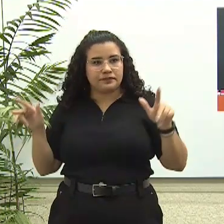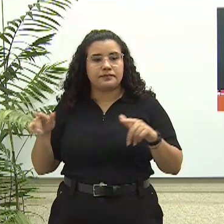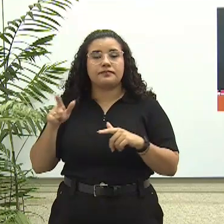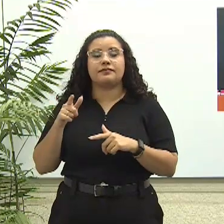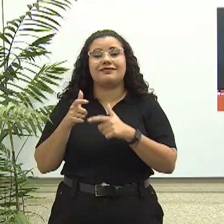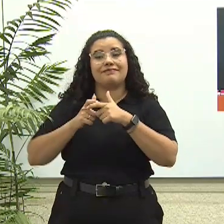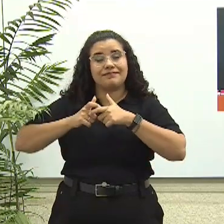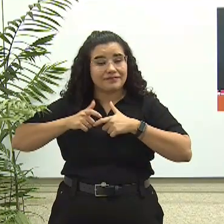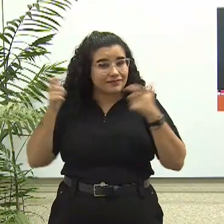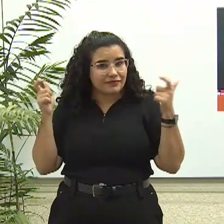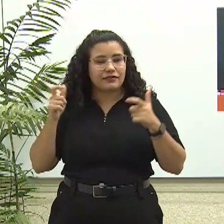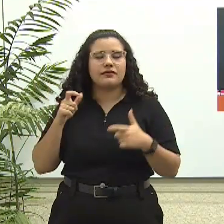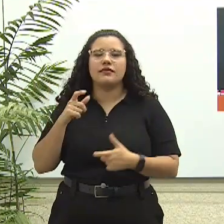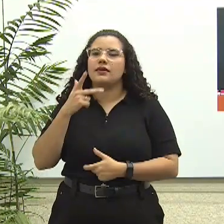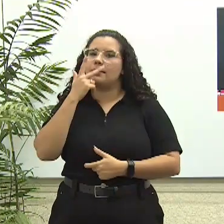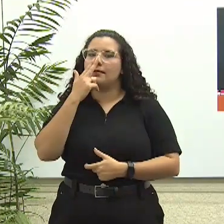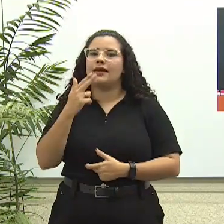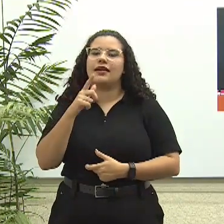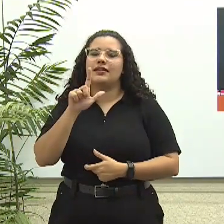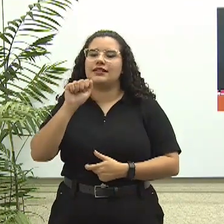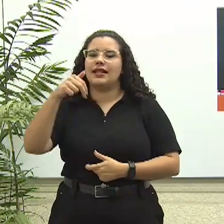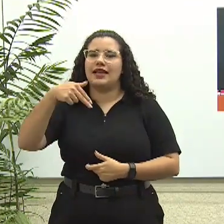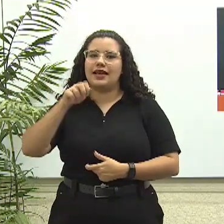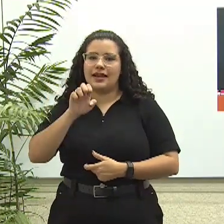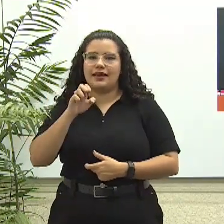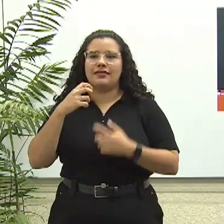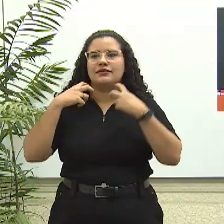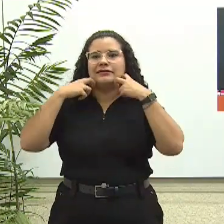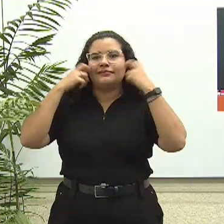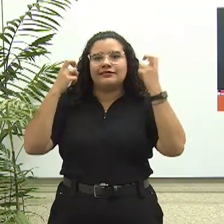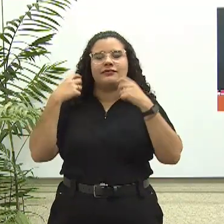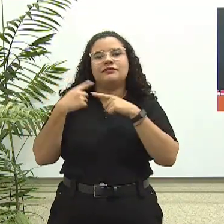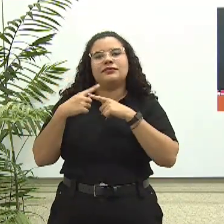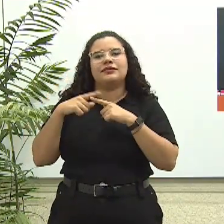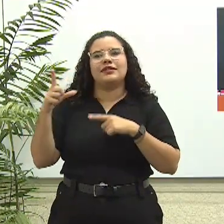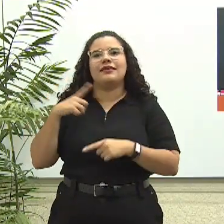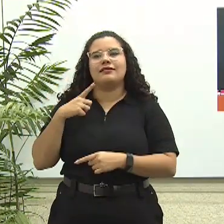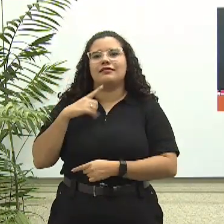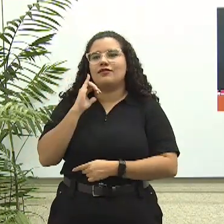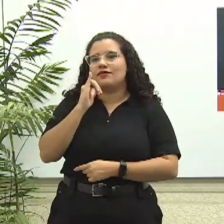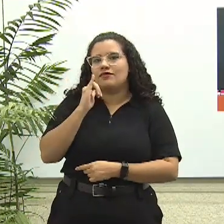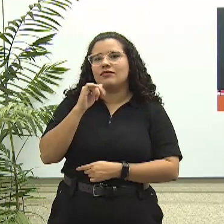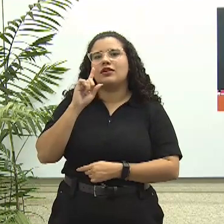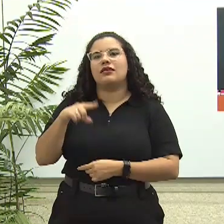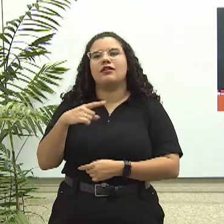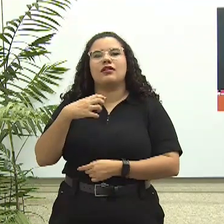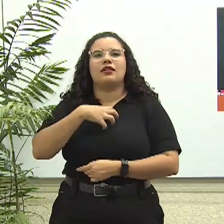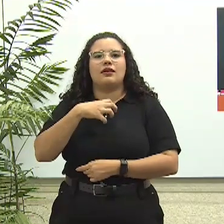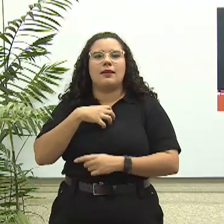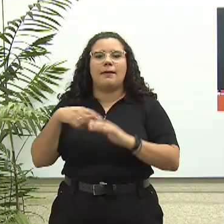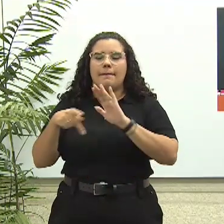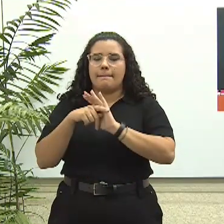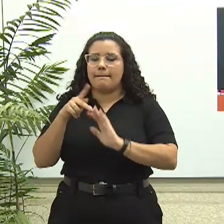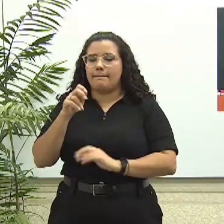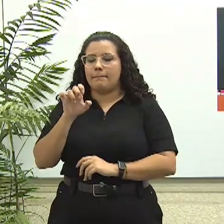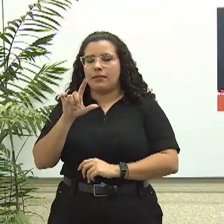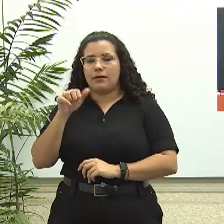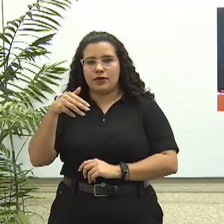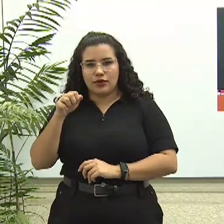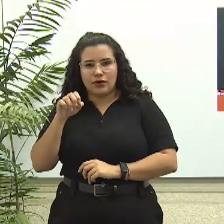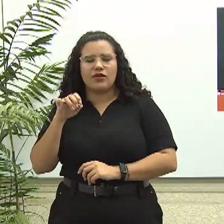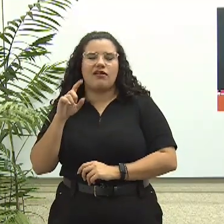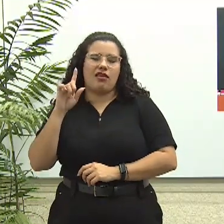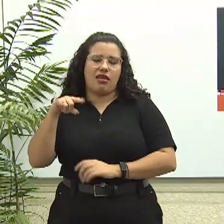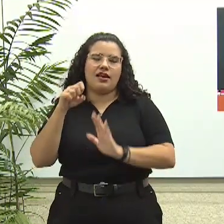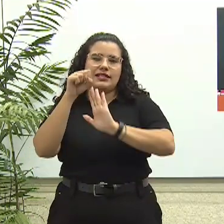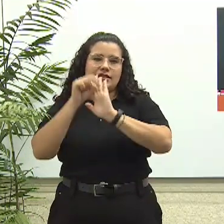a gente gosta de brincar assim que deixaria o Lenin constrangido quando ele tá lá narrando ali a formação dos monopó no começo do século XX